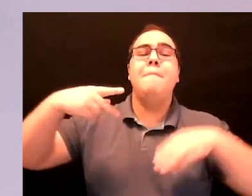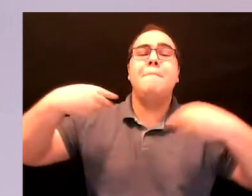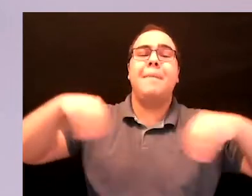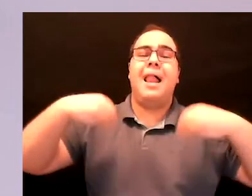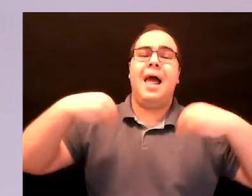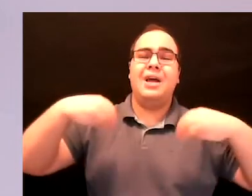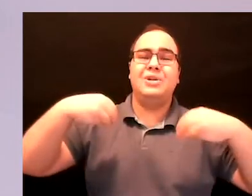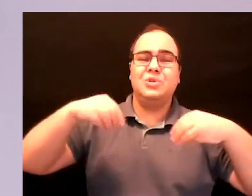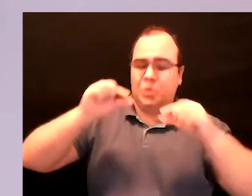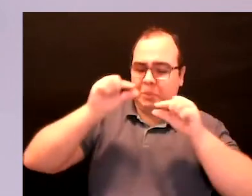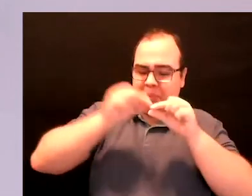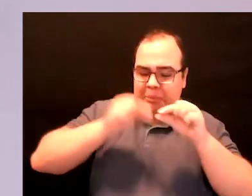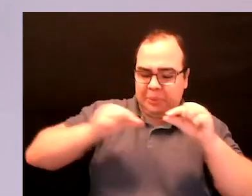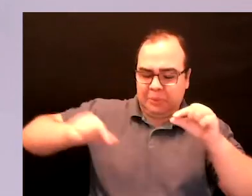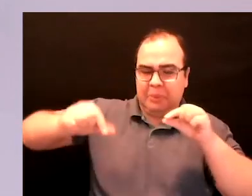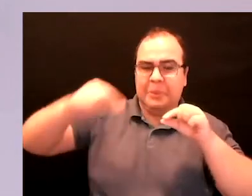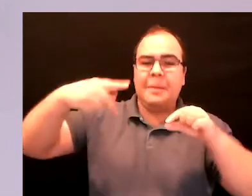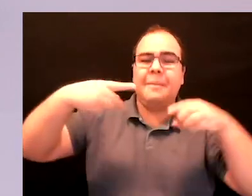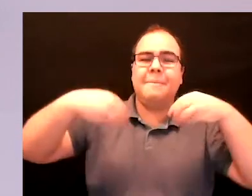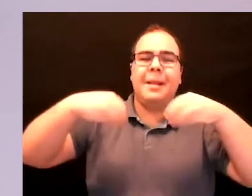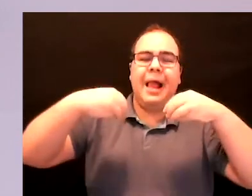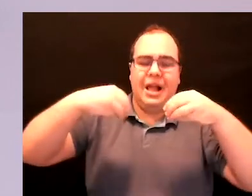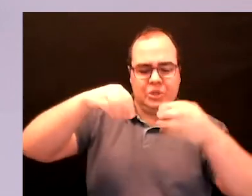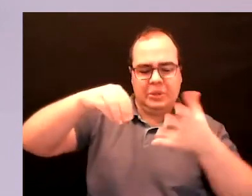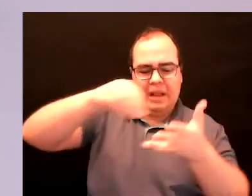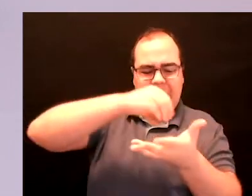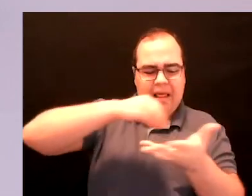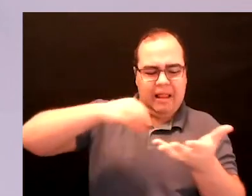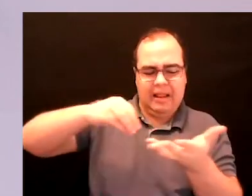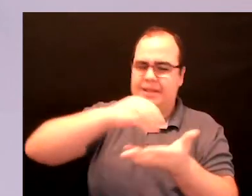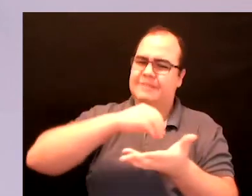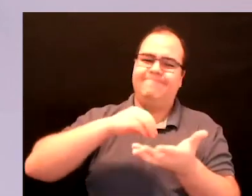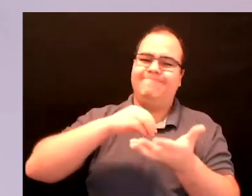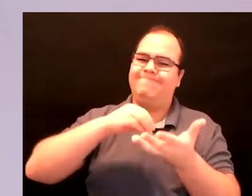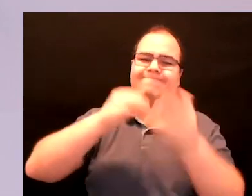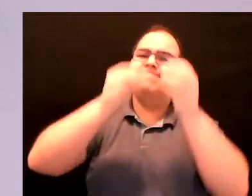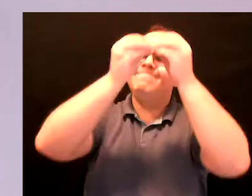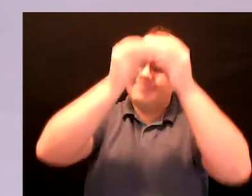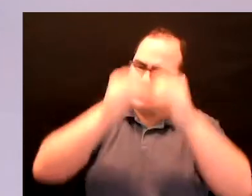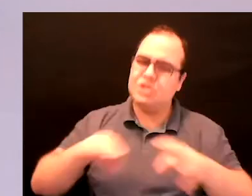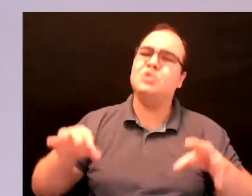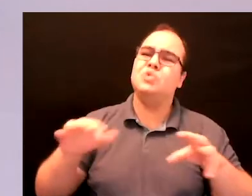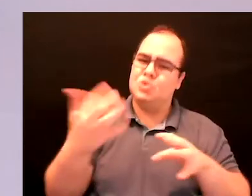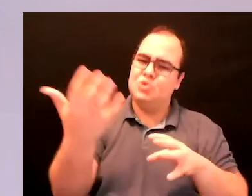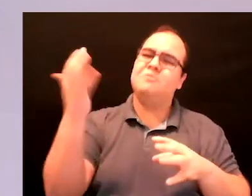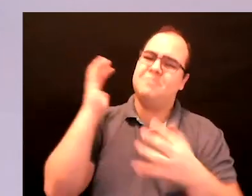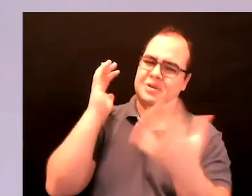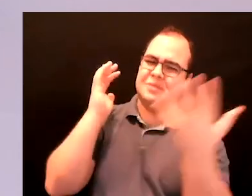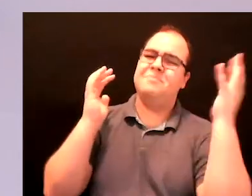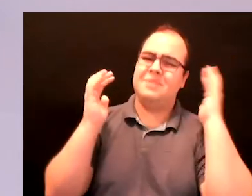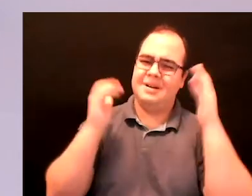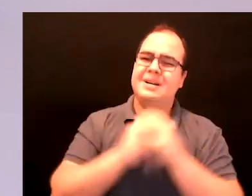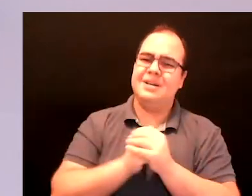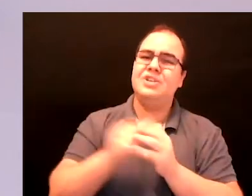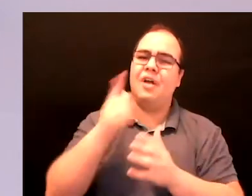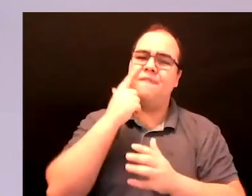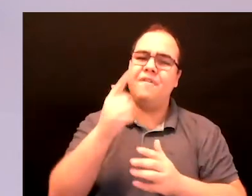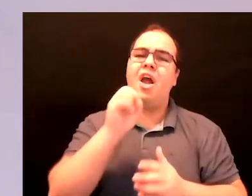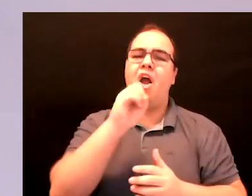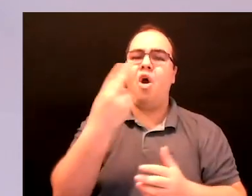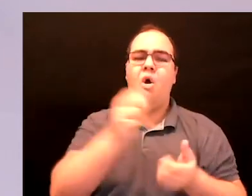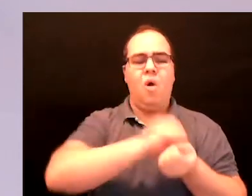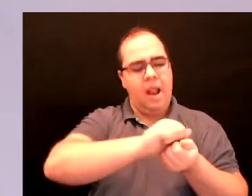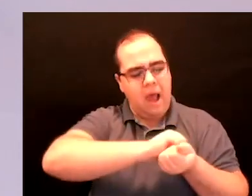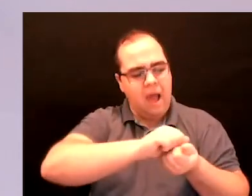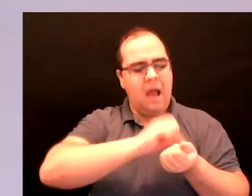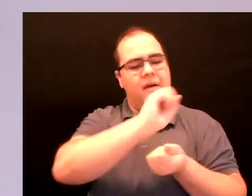né? De micro pedaços de plástico, a gente chama de microplástico. E o problema deles é que quando eles caem, né, seja quando a gente